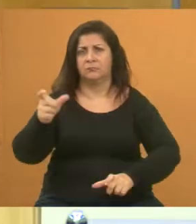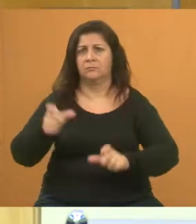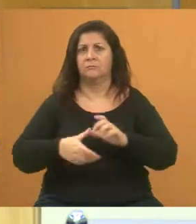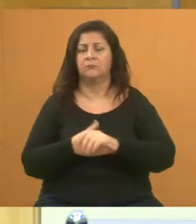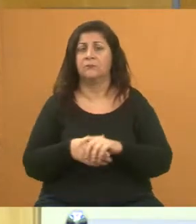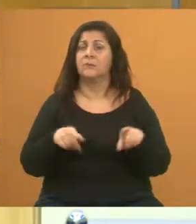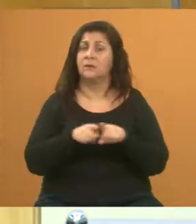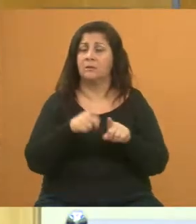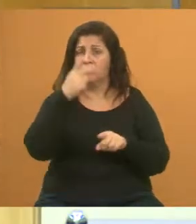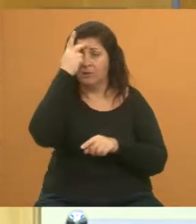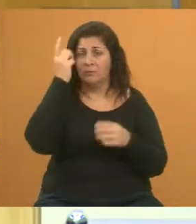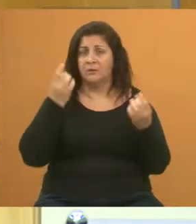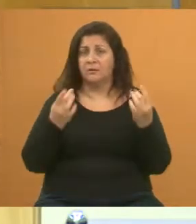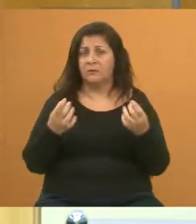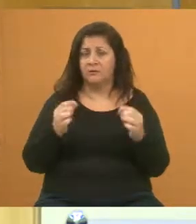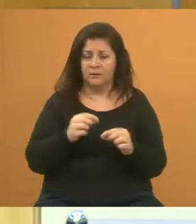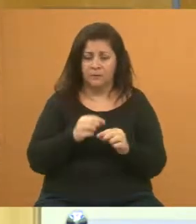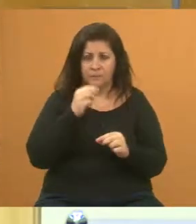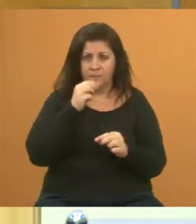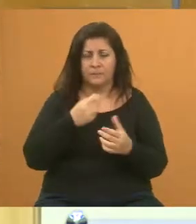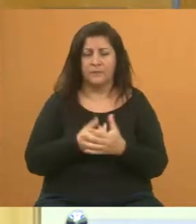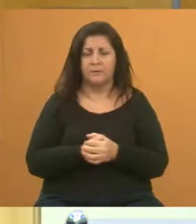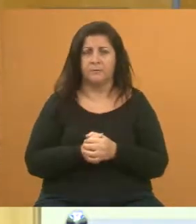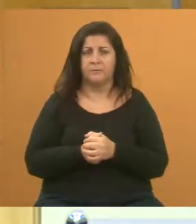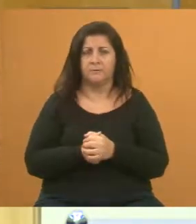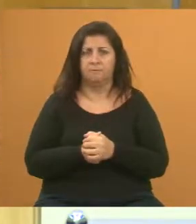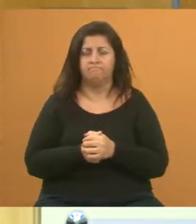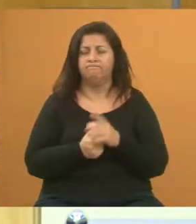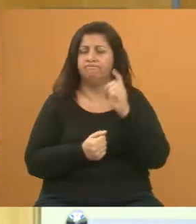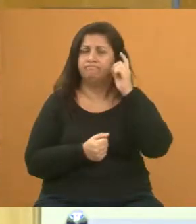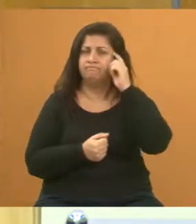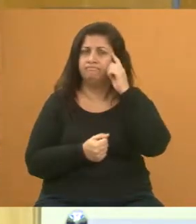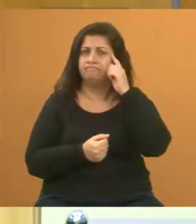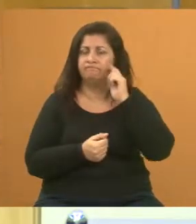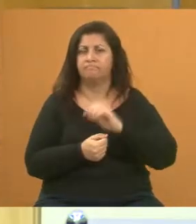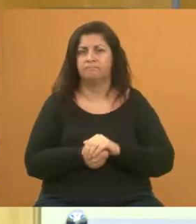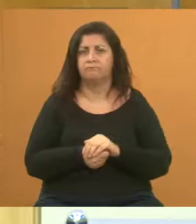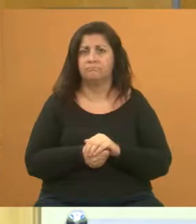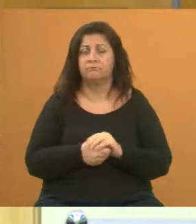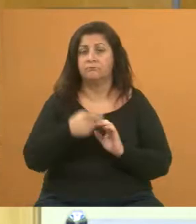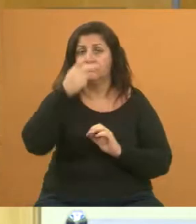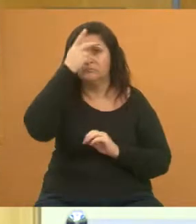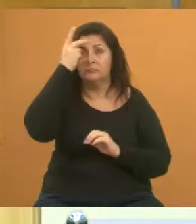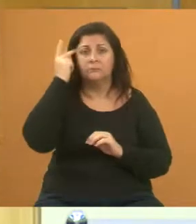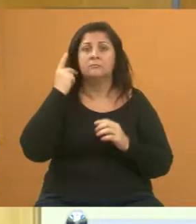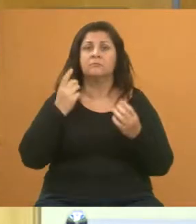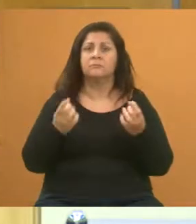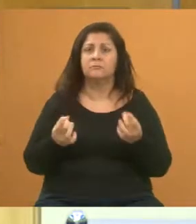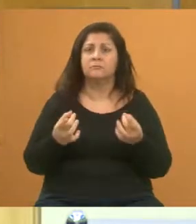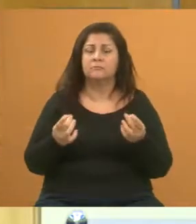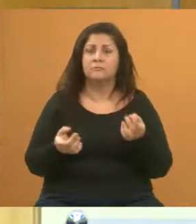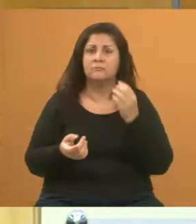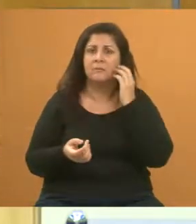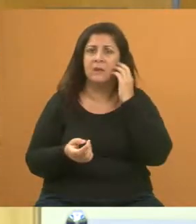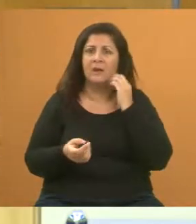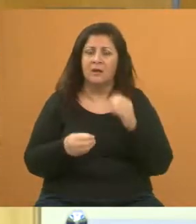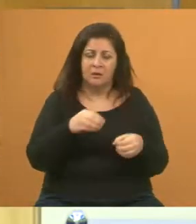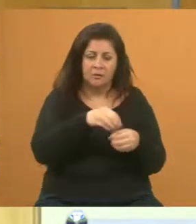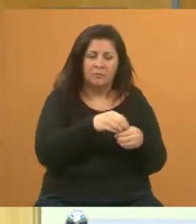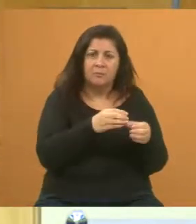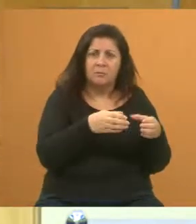o comerciante. E aqui eu fico pensando no comerciante dos nossos